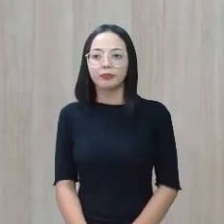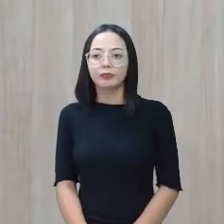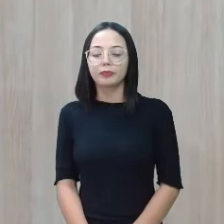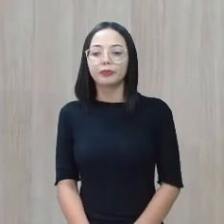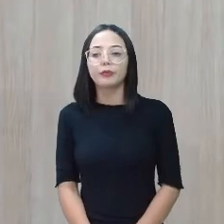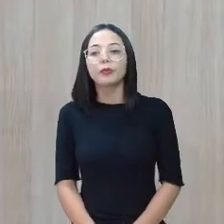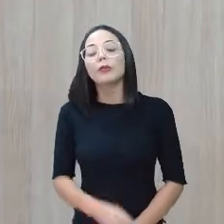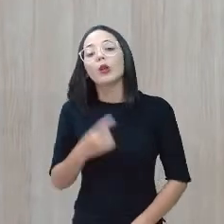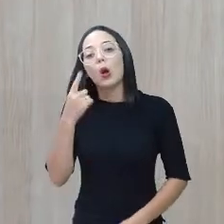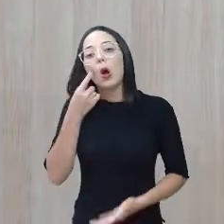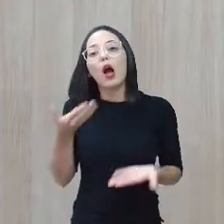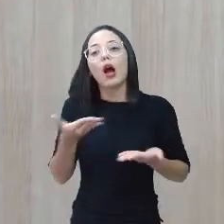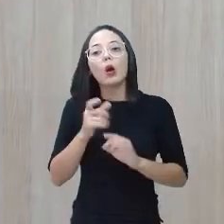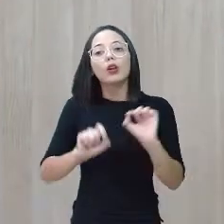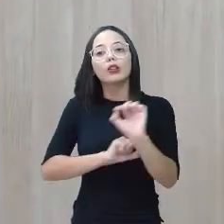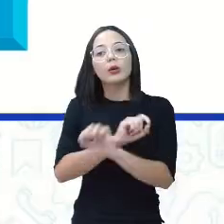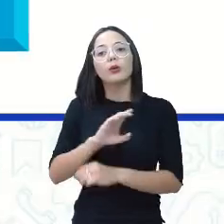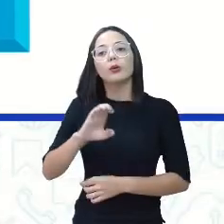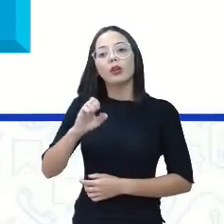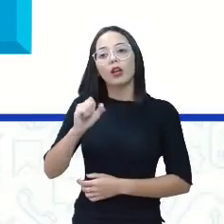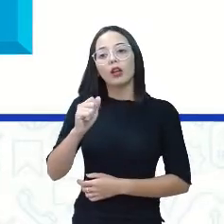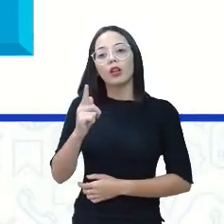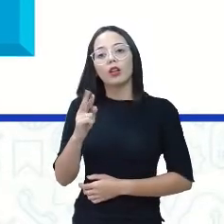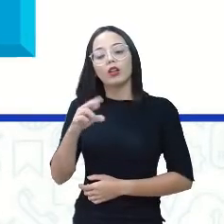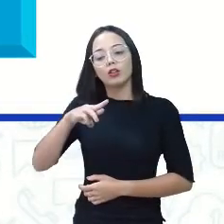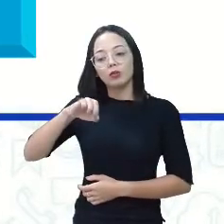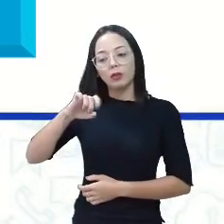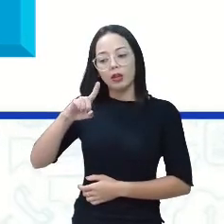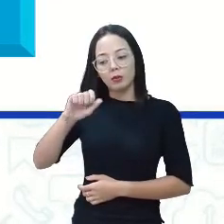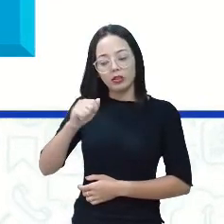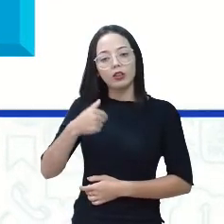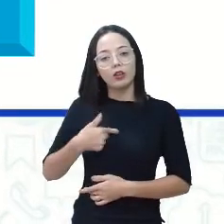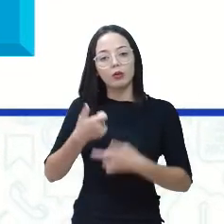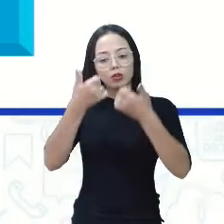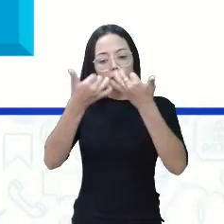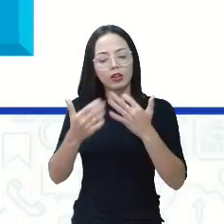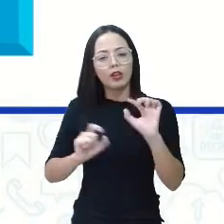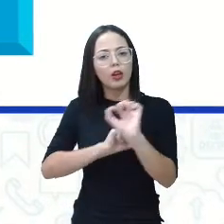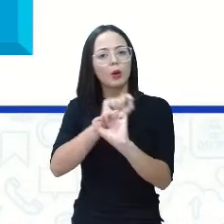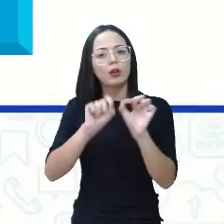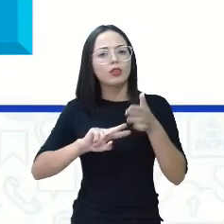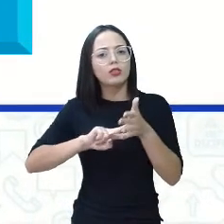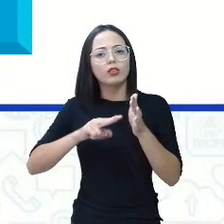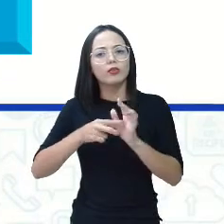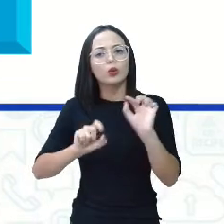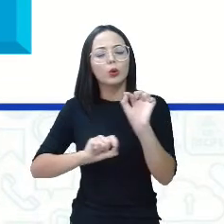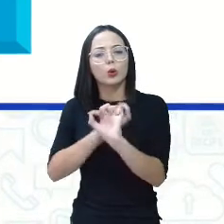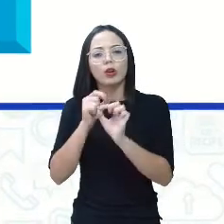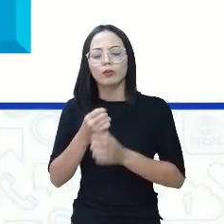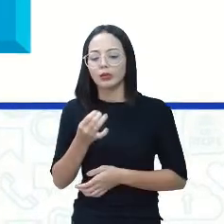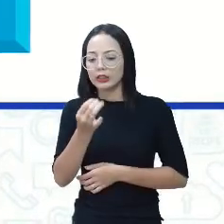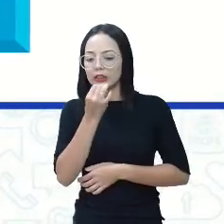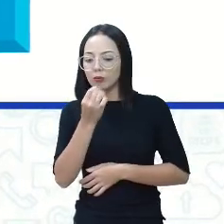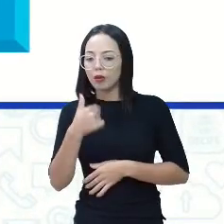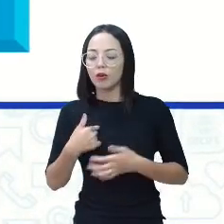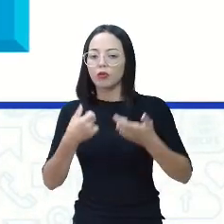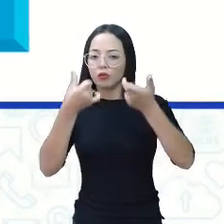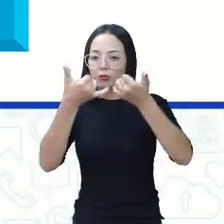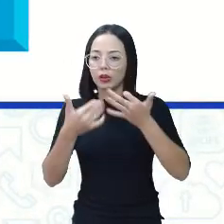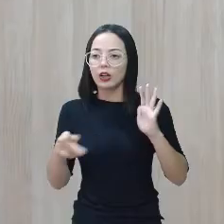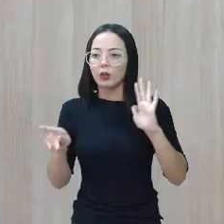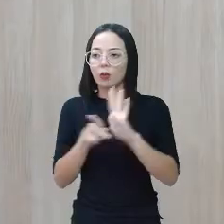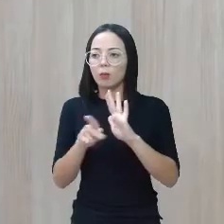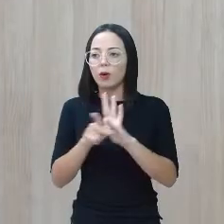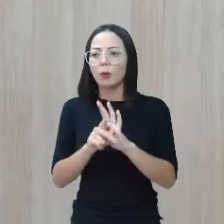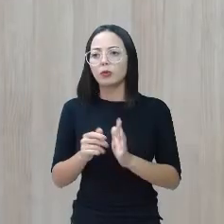Aqui nós vemos o espermicida que eu acabei de falar para vocês. Então, o que é o espermicida? Eu estou falando aqui de até uns